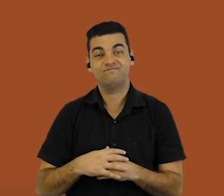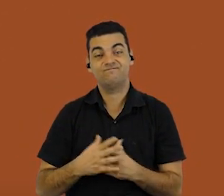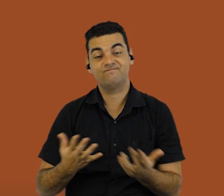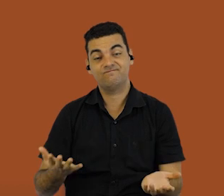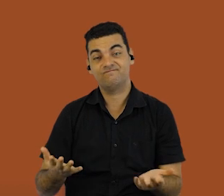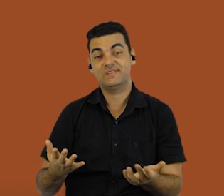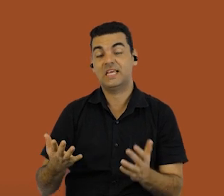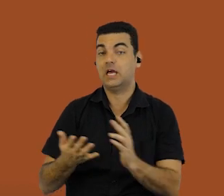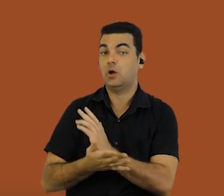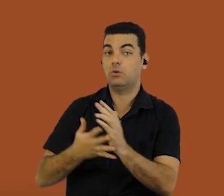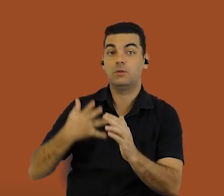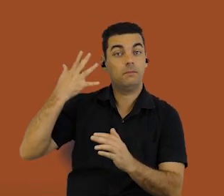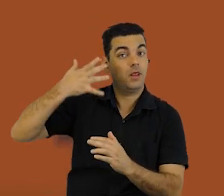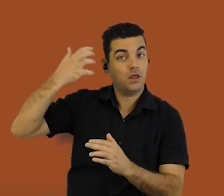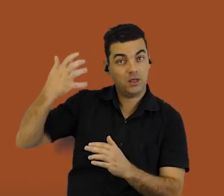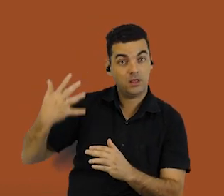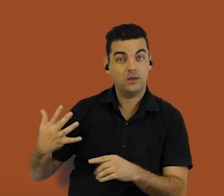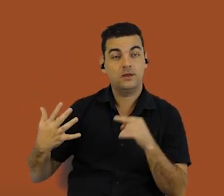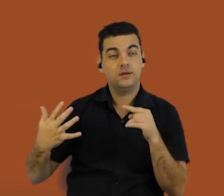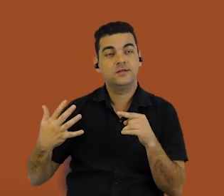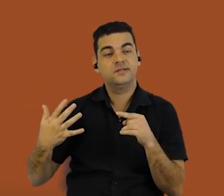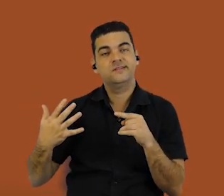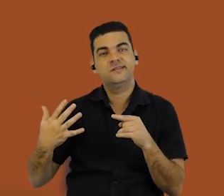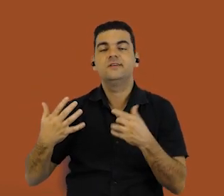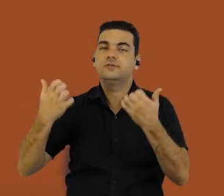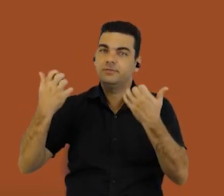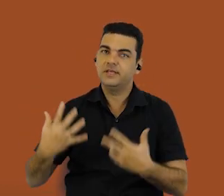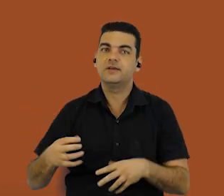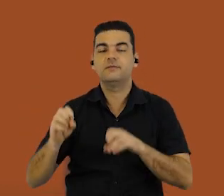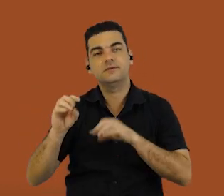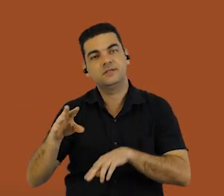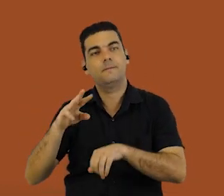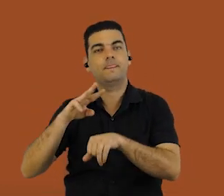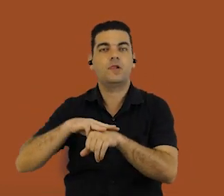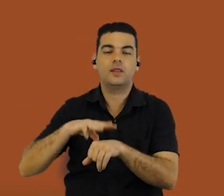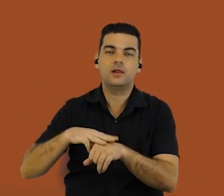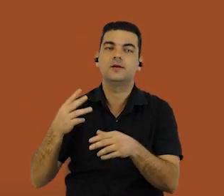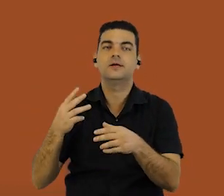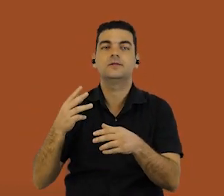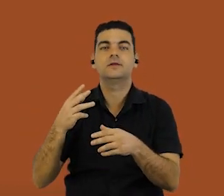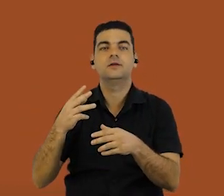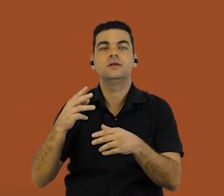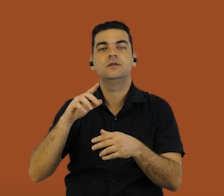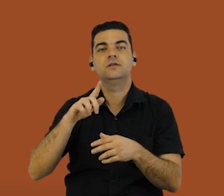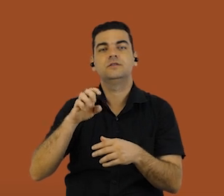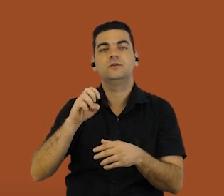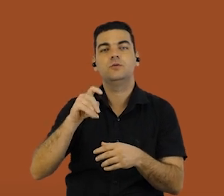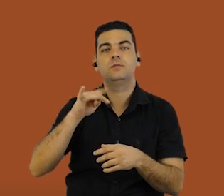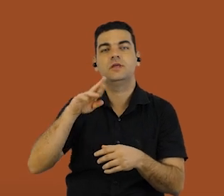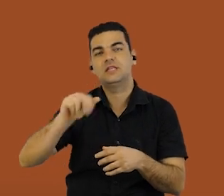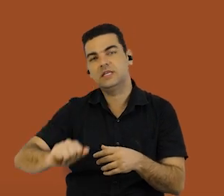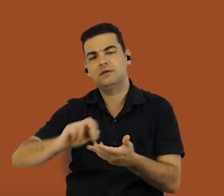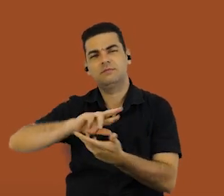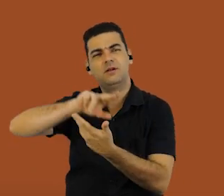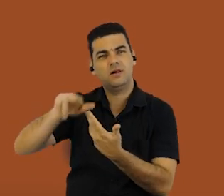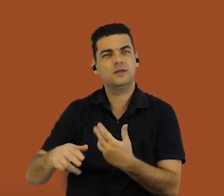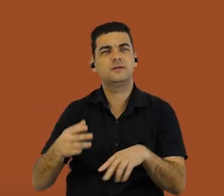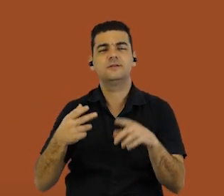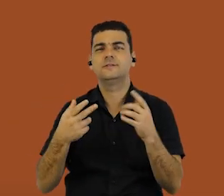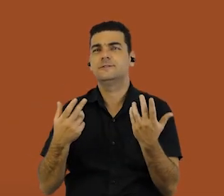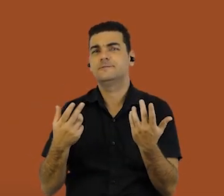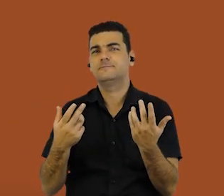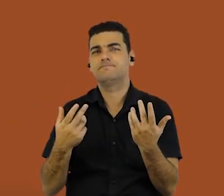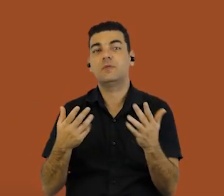Em disciplinas de seminário, a gente já trabalhou com matemática, dos penteados trançados, geometria sona,